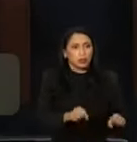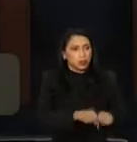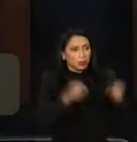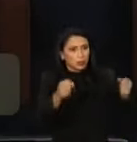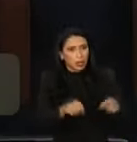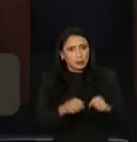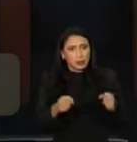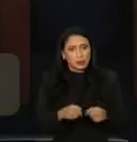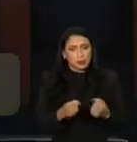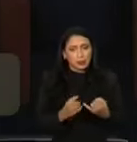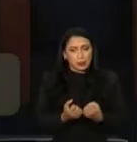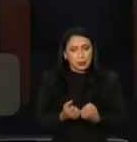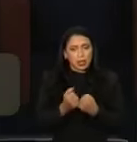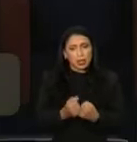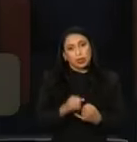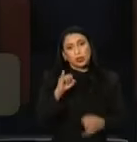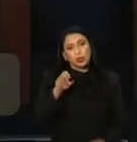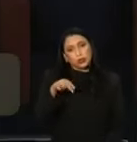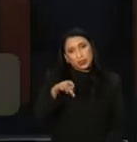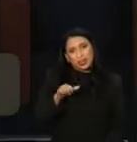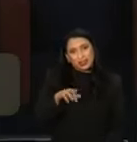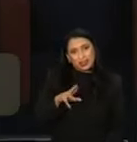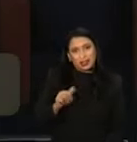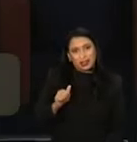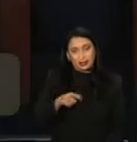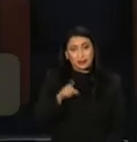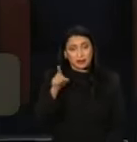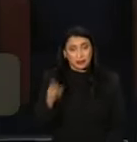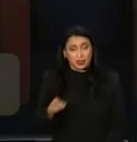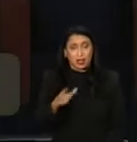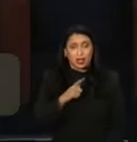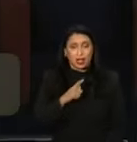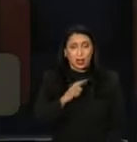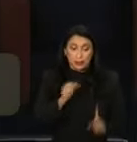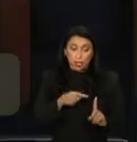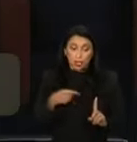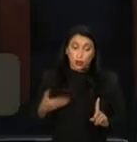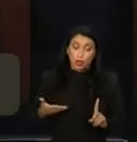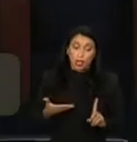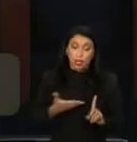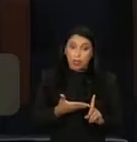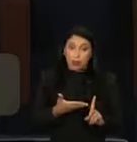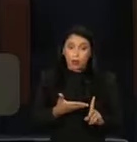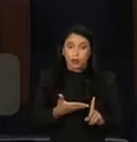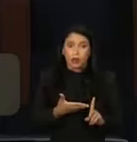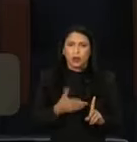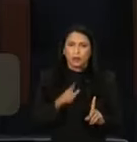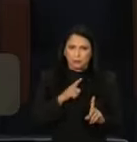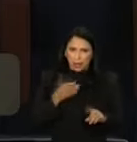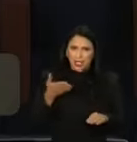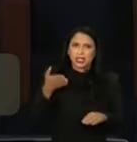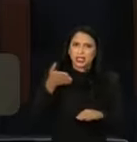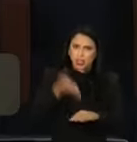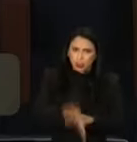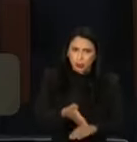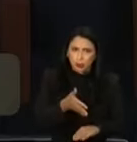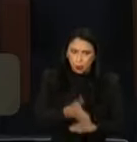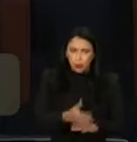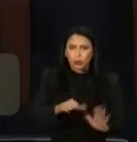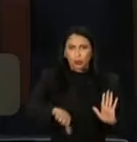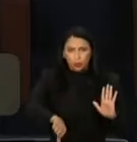mencionada sede do INCRA. Para considerar o réu como partícipe da conduta